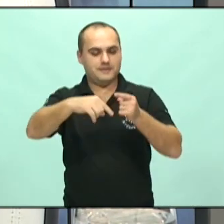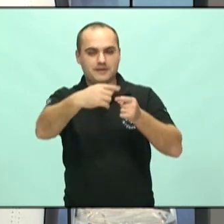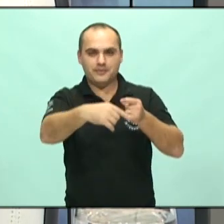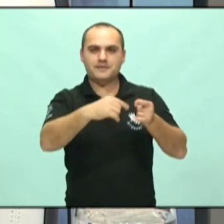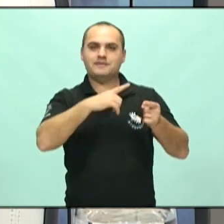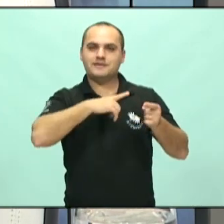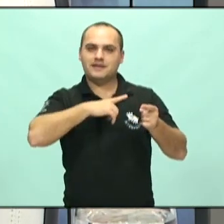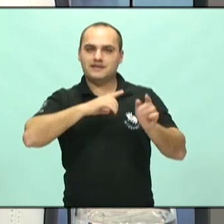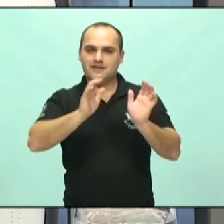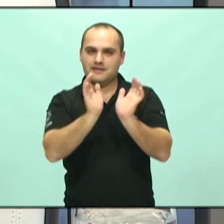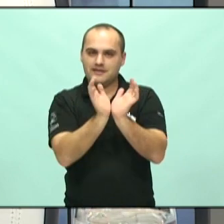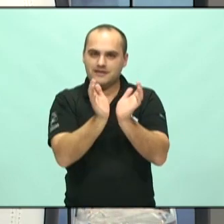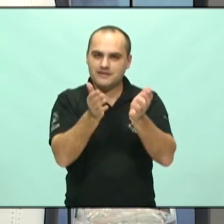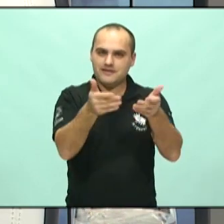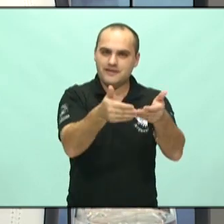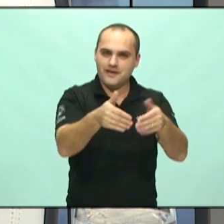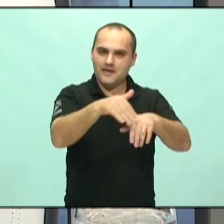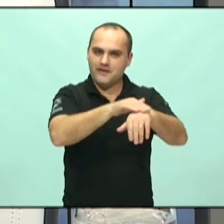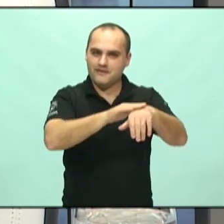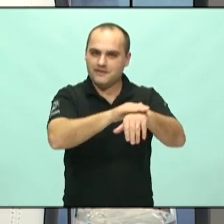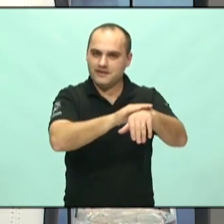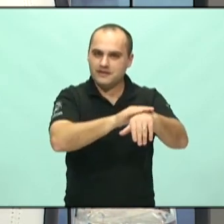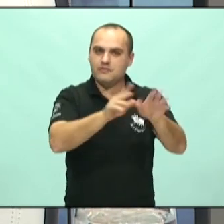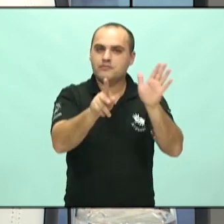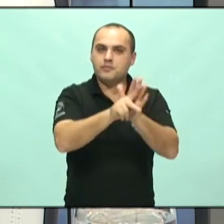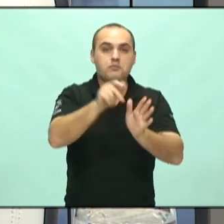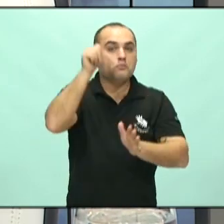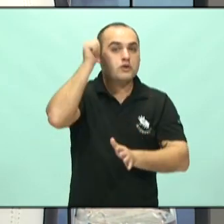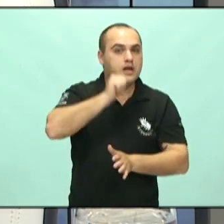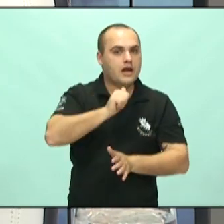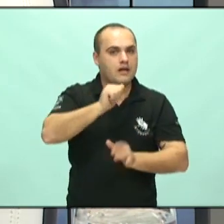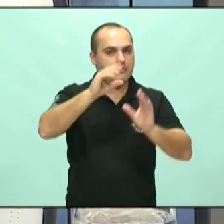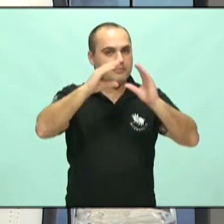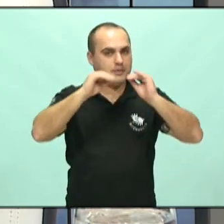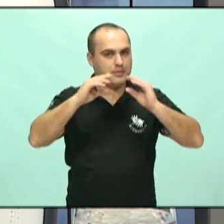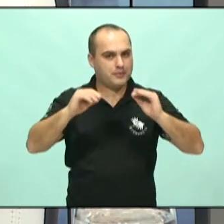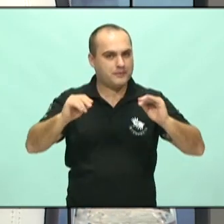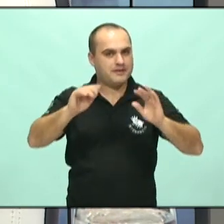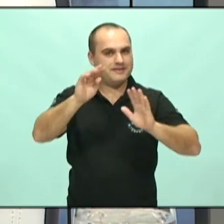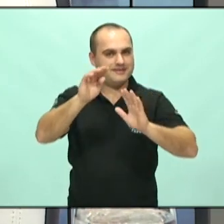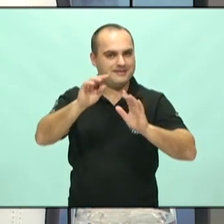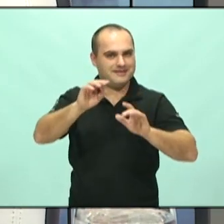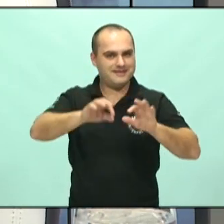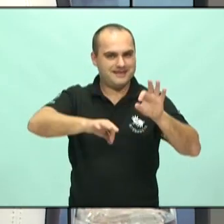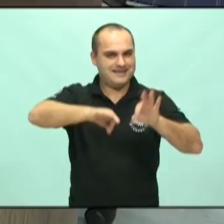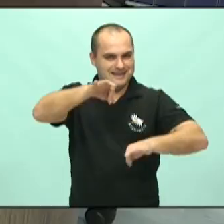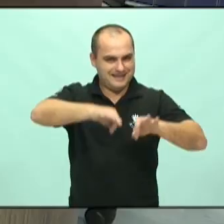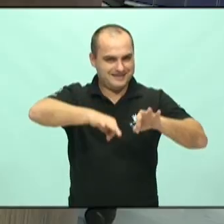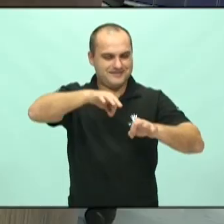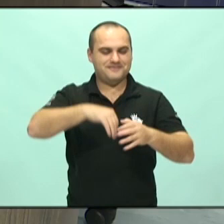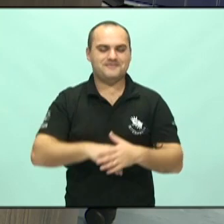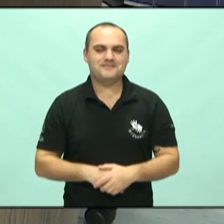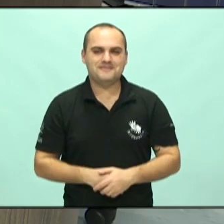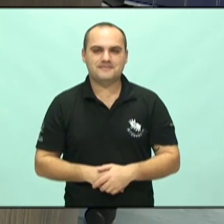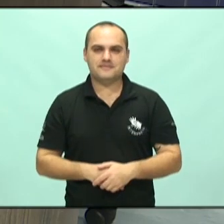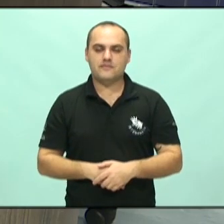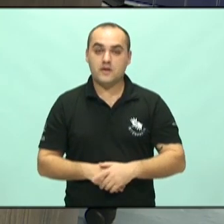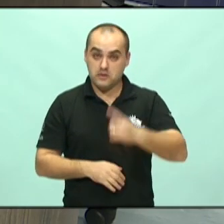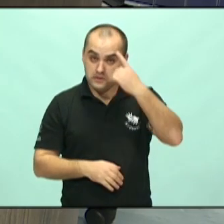conversa onde falarão mulheres que fazem teatro. E assim sucessivamente em toda a programação. No dia que nós temos o